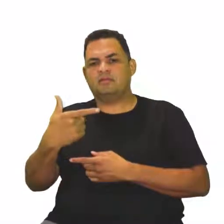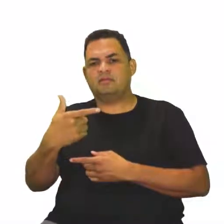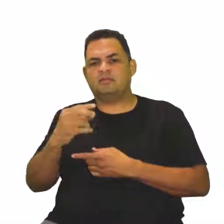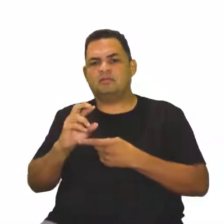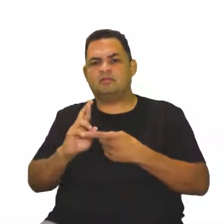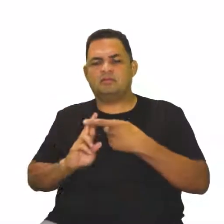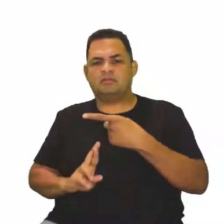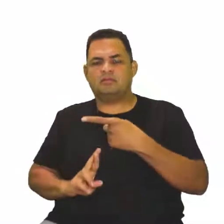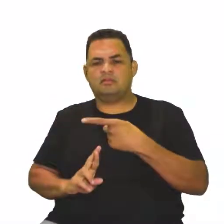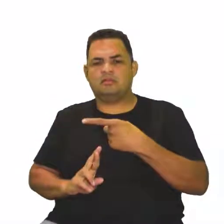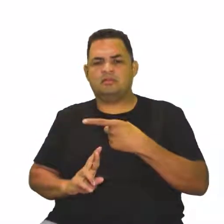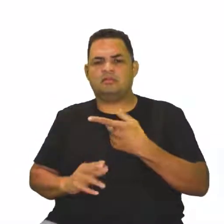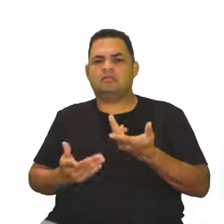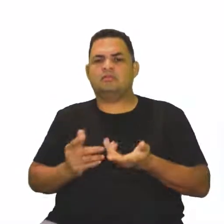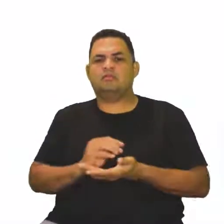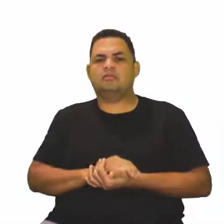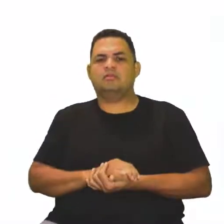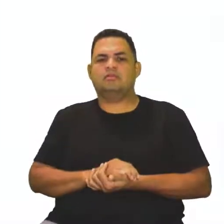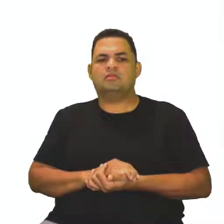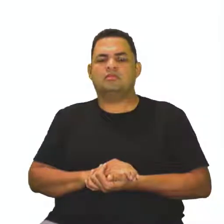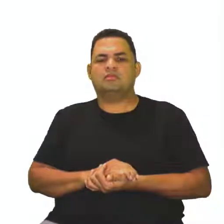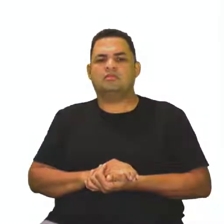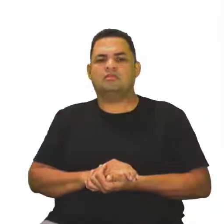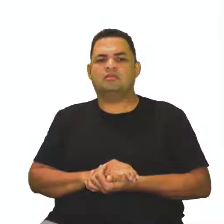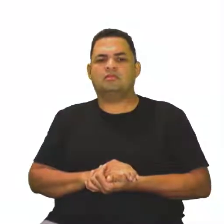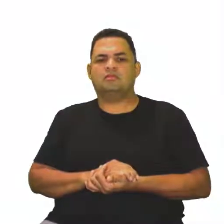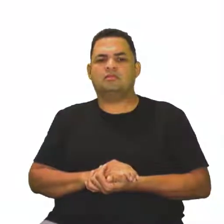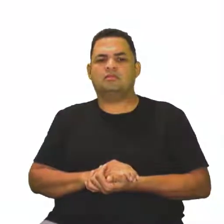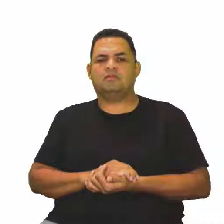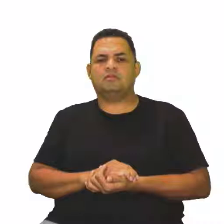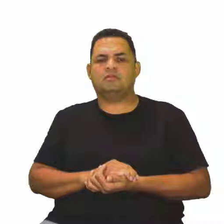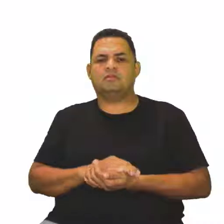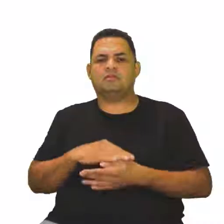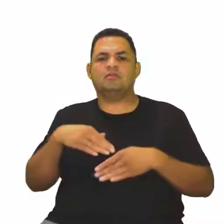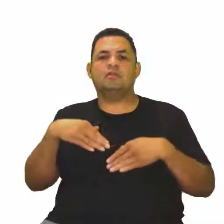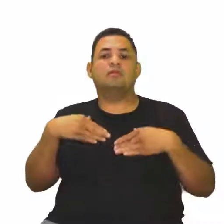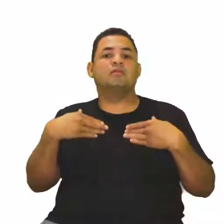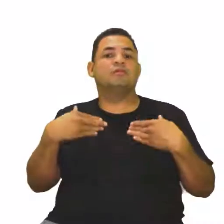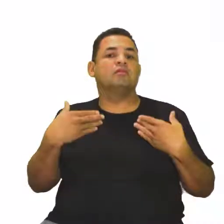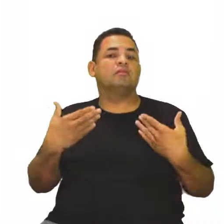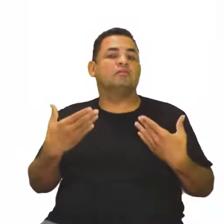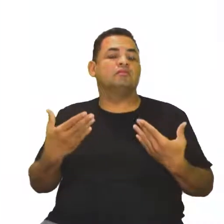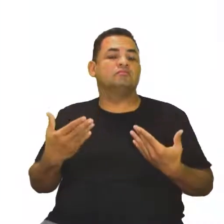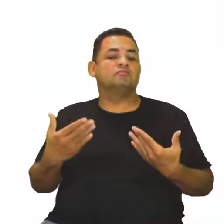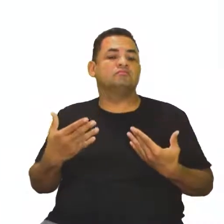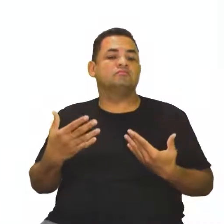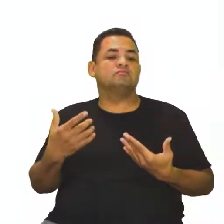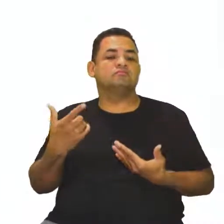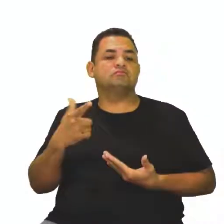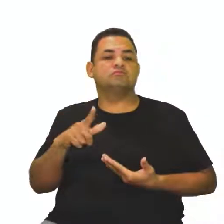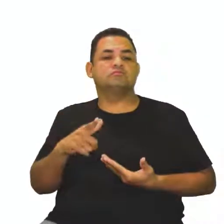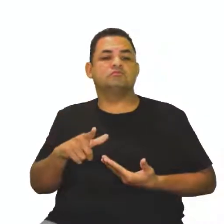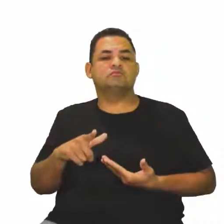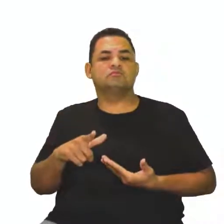e quando envolve resistência, ok? Então, quando não tem corrente, mas tem resistência e